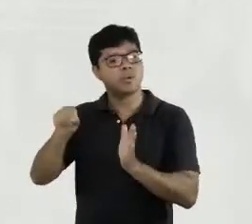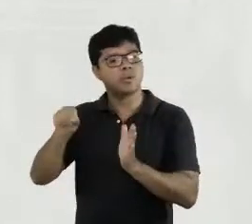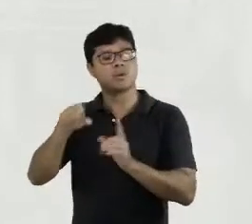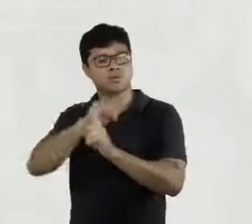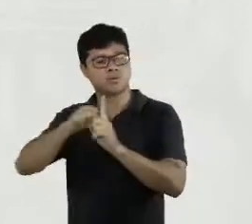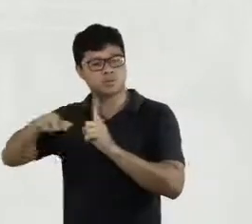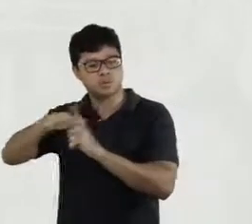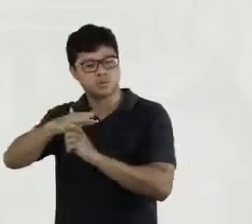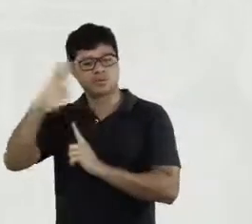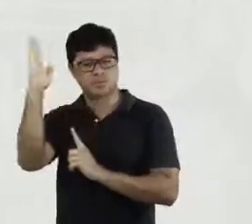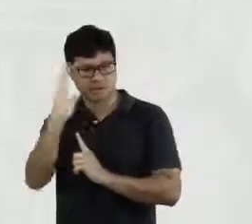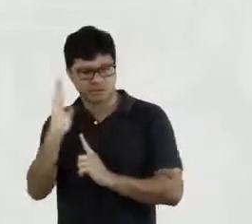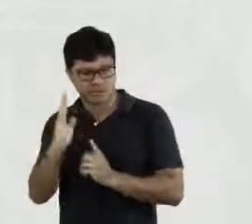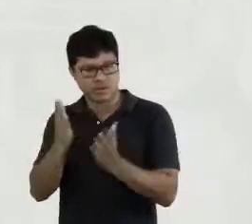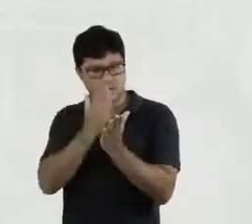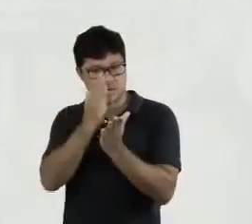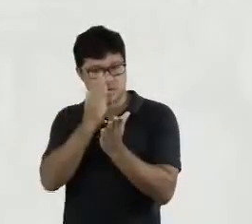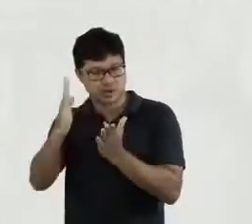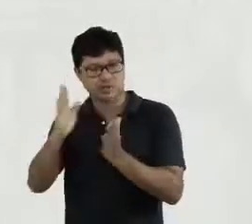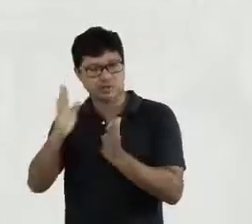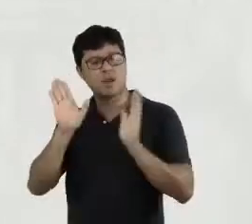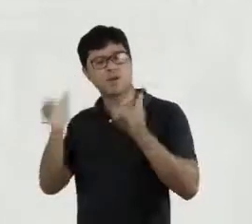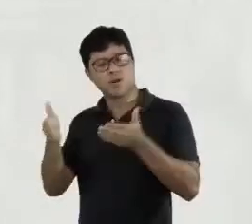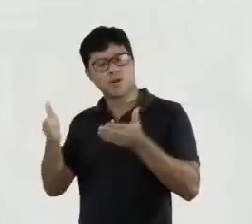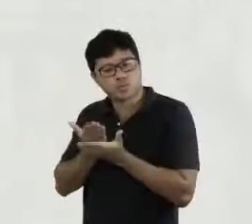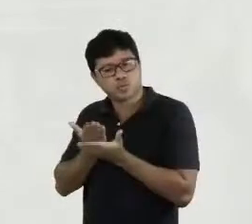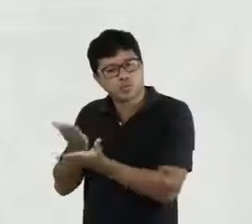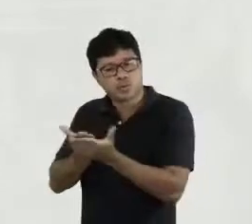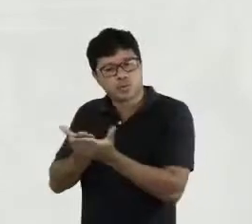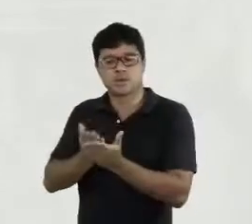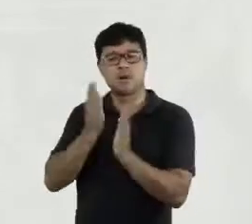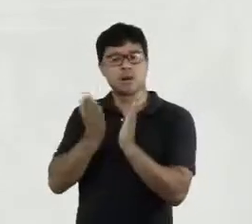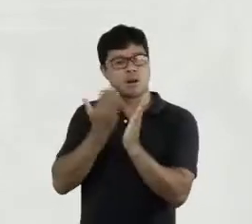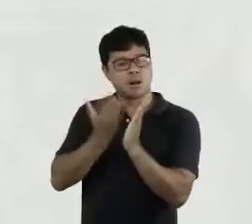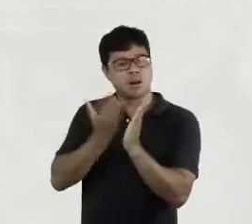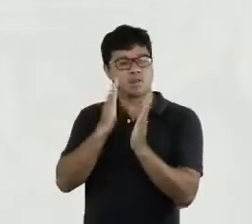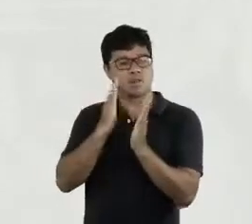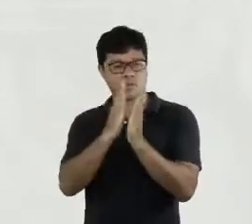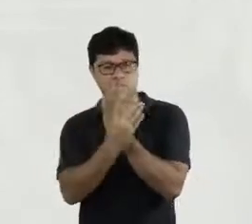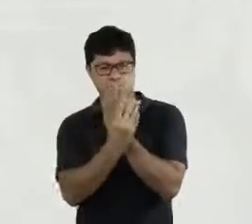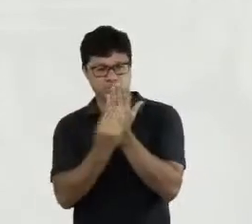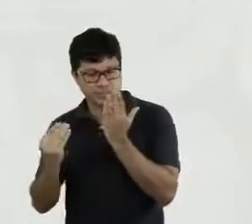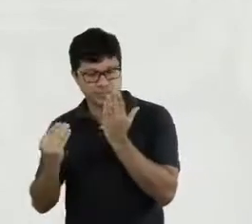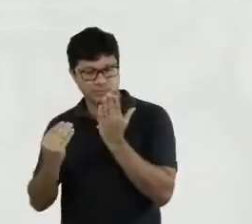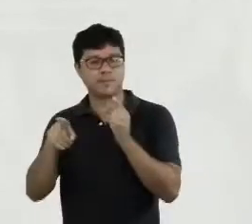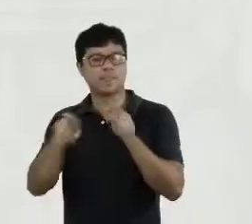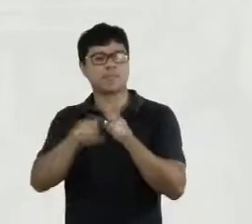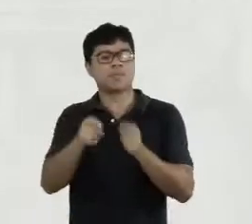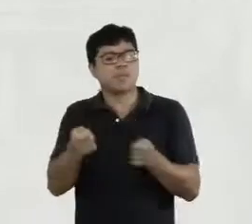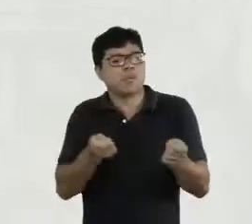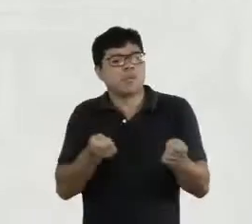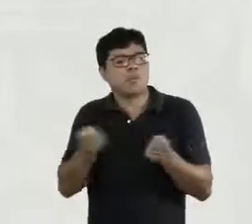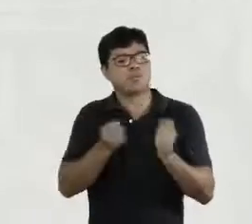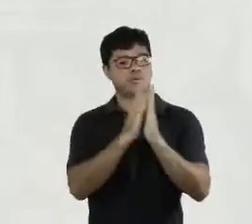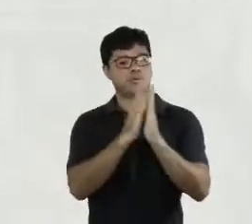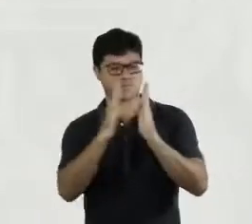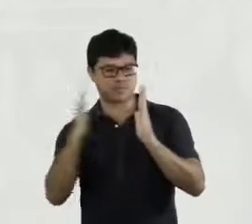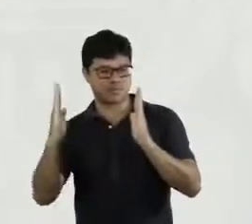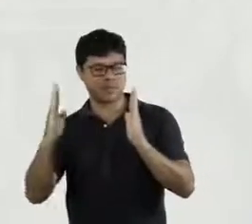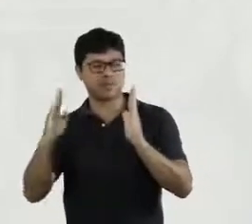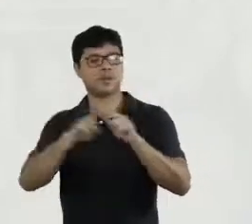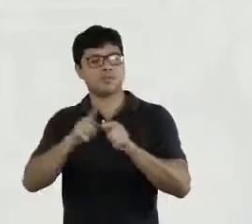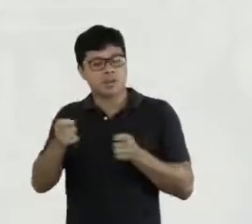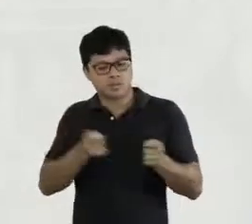Sociedade Bibliográfica Brasileira, dedicada a estudos nas áreas de bibliografia, documentação, controle bibliográfico e arquitetura